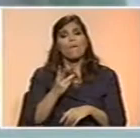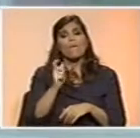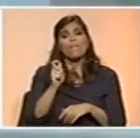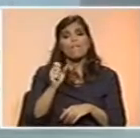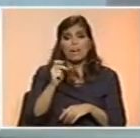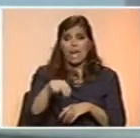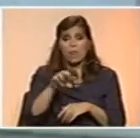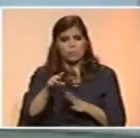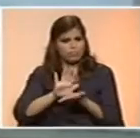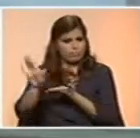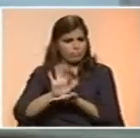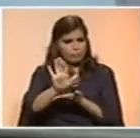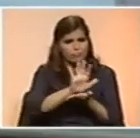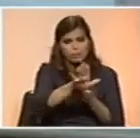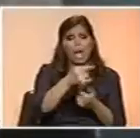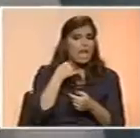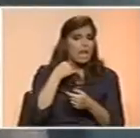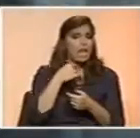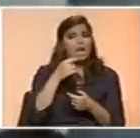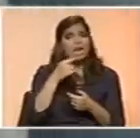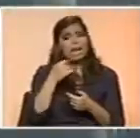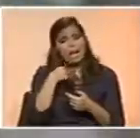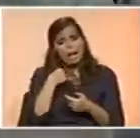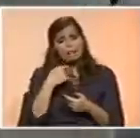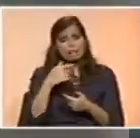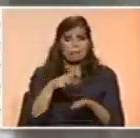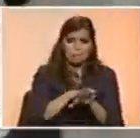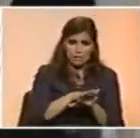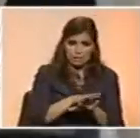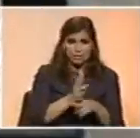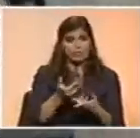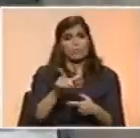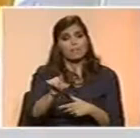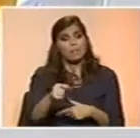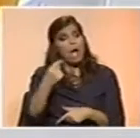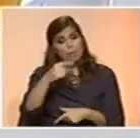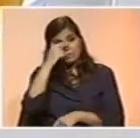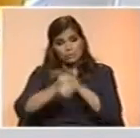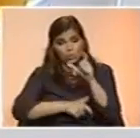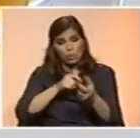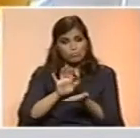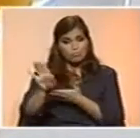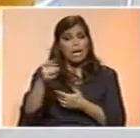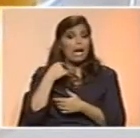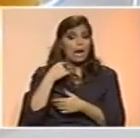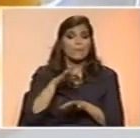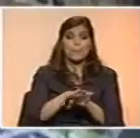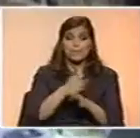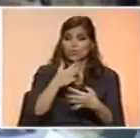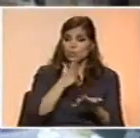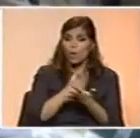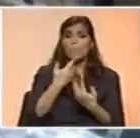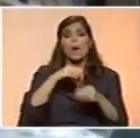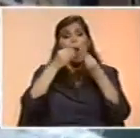todos os produtos de origem animal da sua dieta. Existem também aqueles que apenas eliminam a carne e o peixe, mantendo